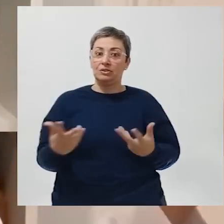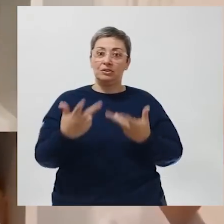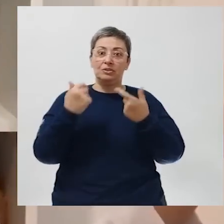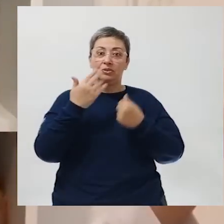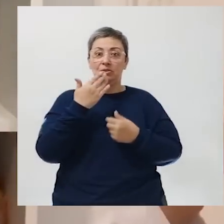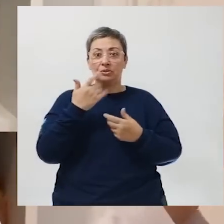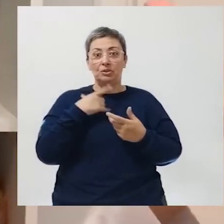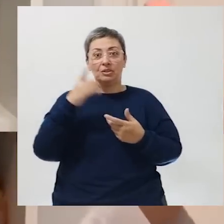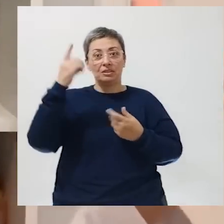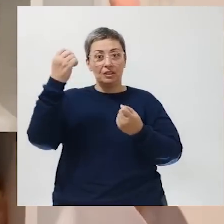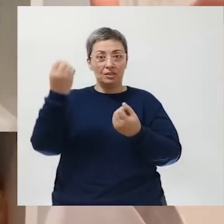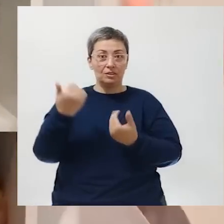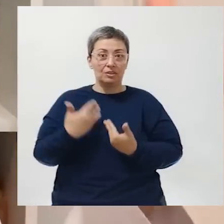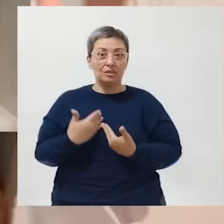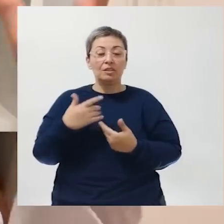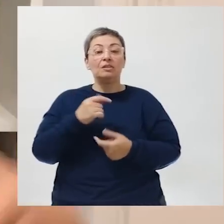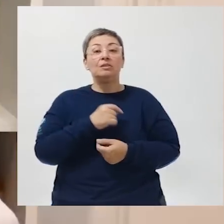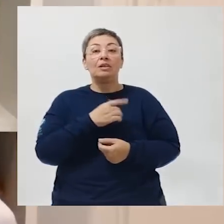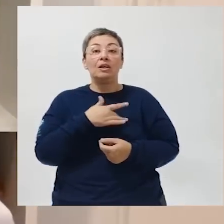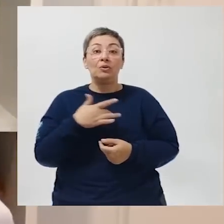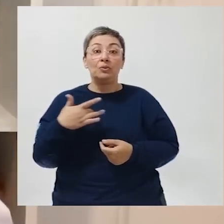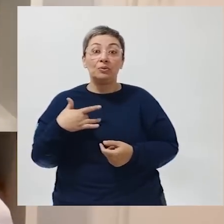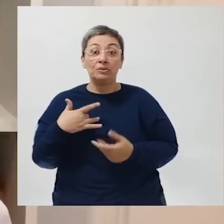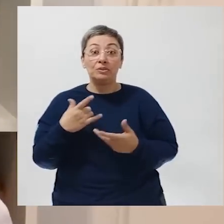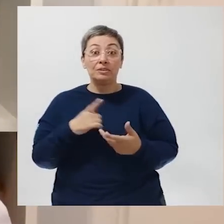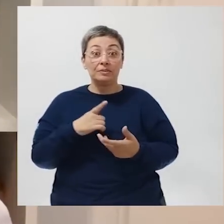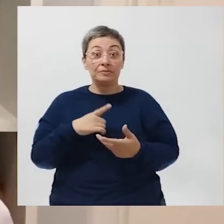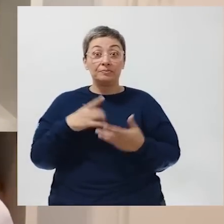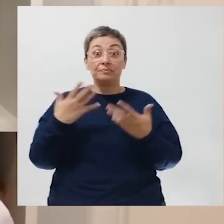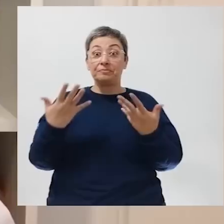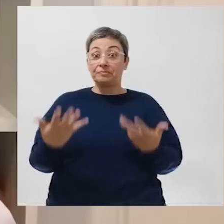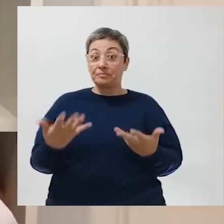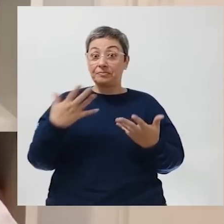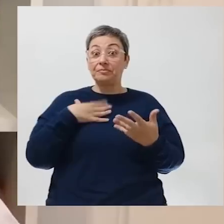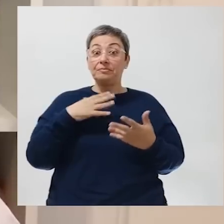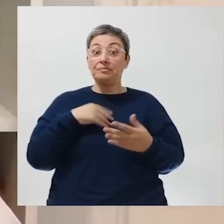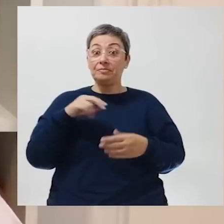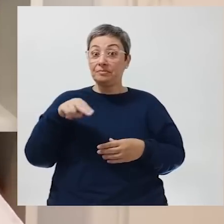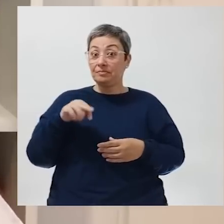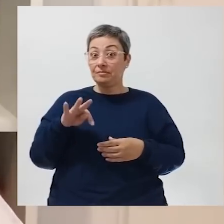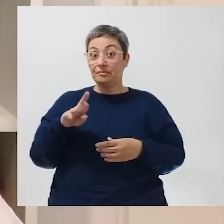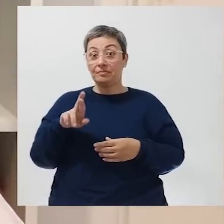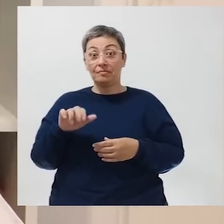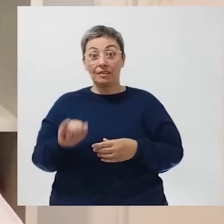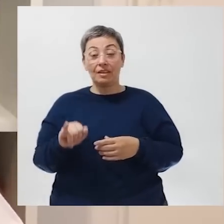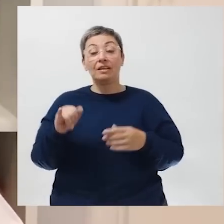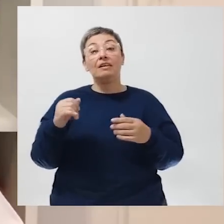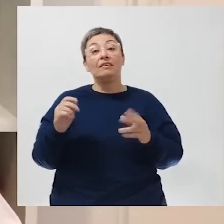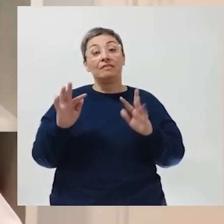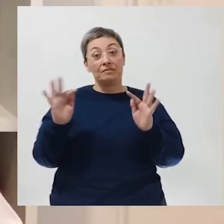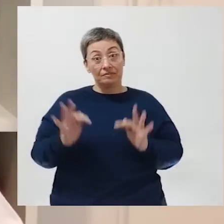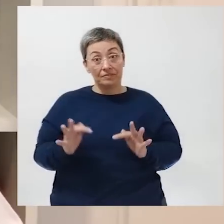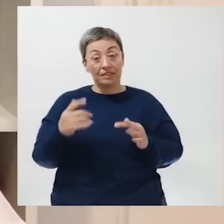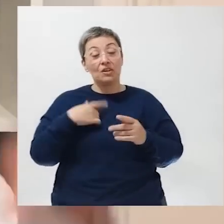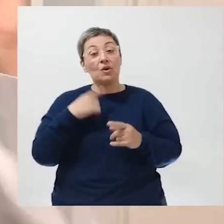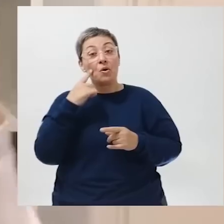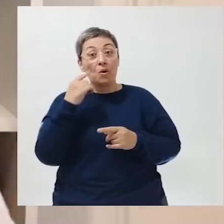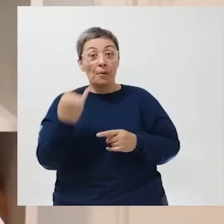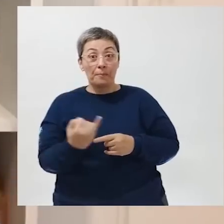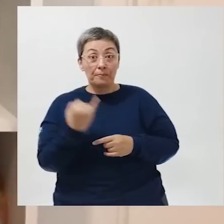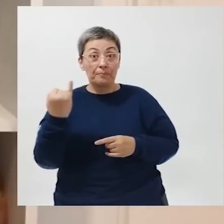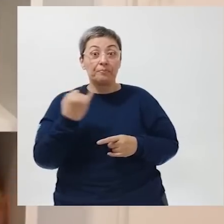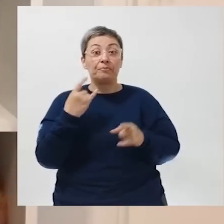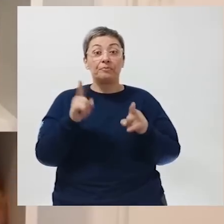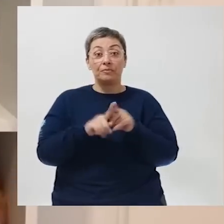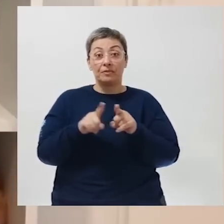alimentos maravilhosos Deus nos deu para nós termos saúde, fazermos uma Nutri feliz. Olha só, é